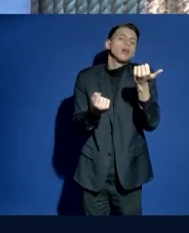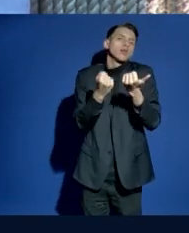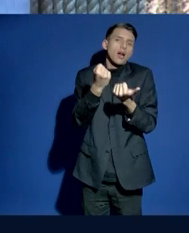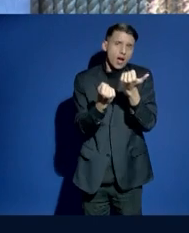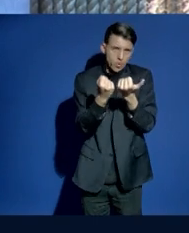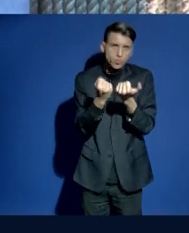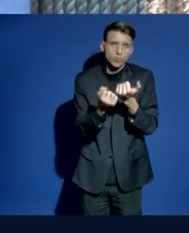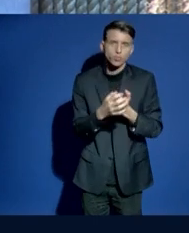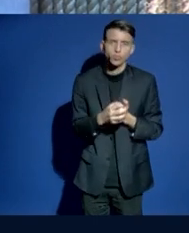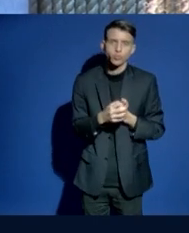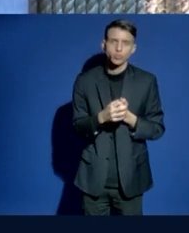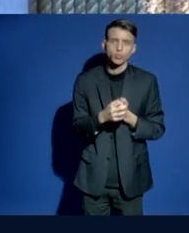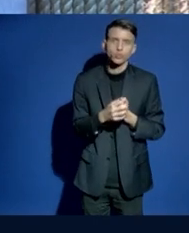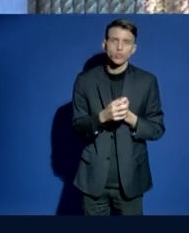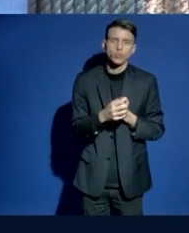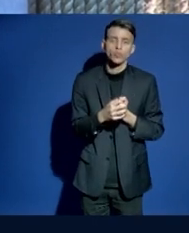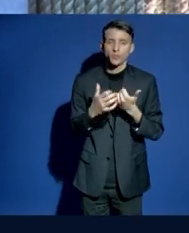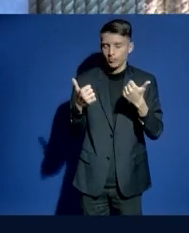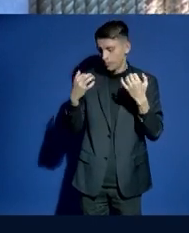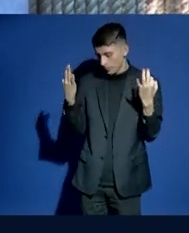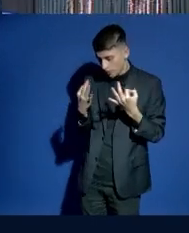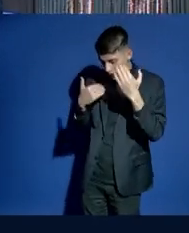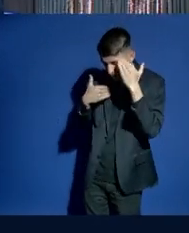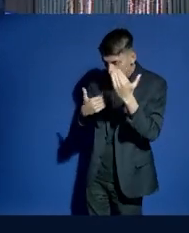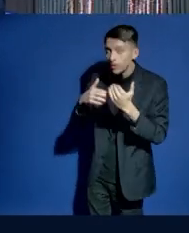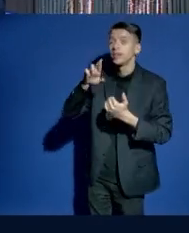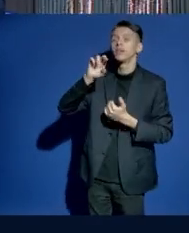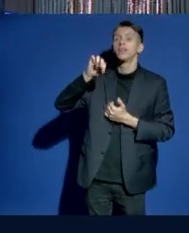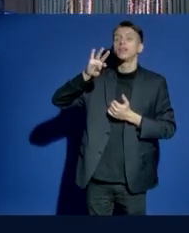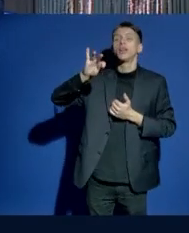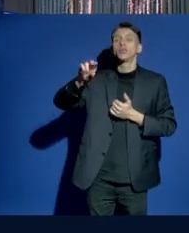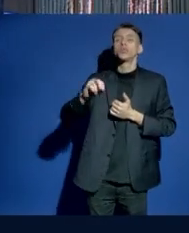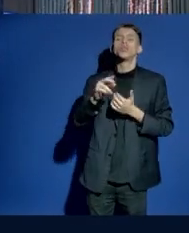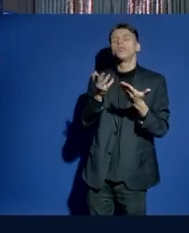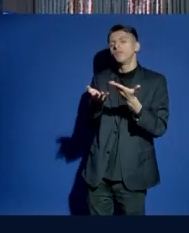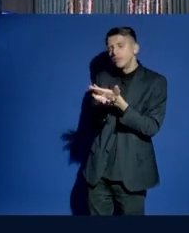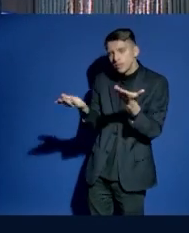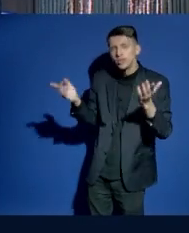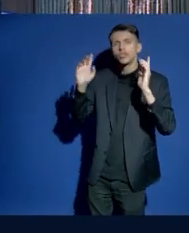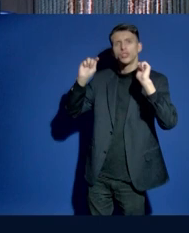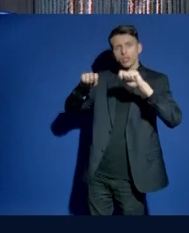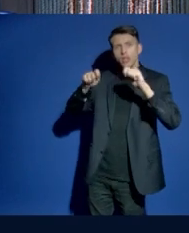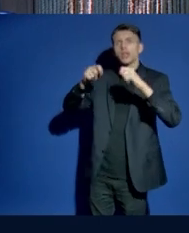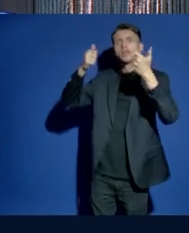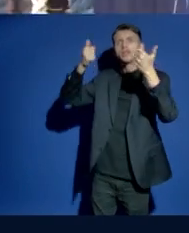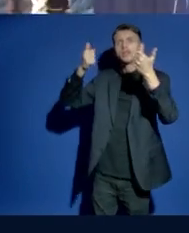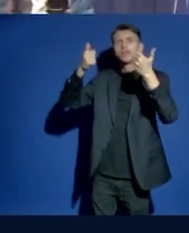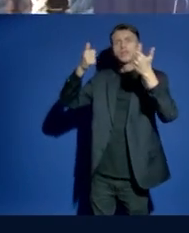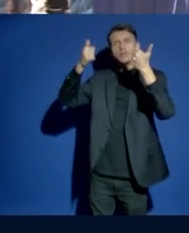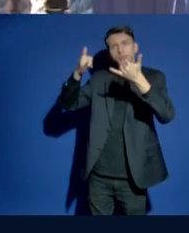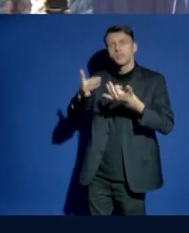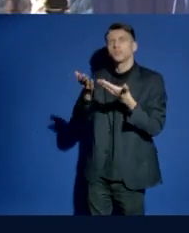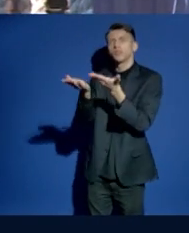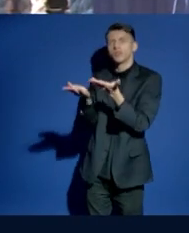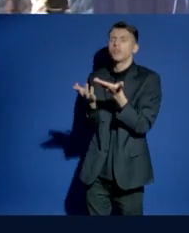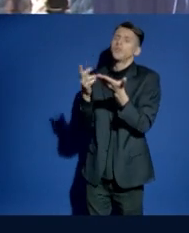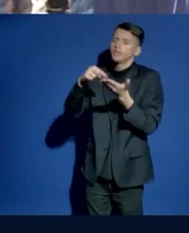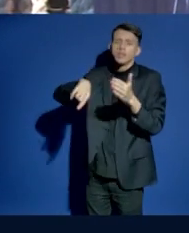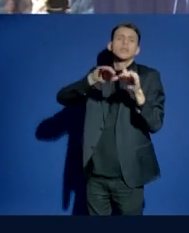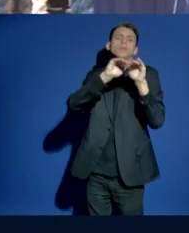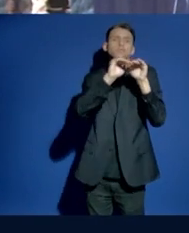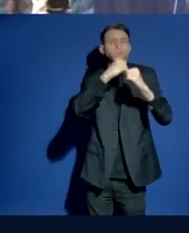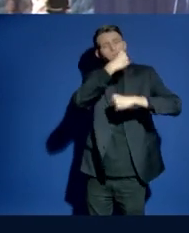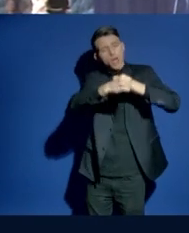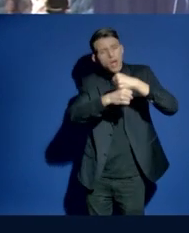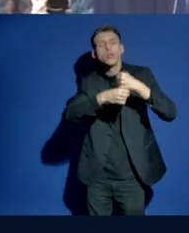leve perfeito Obrigada Renato no caso de vocês né Vocês têm essa linearidade durante o